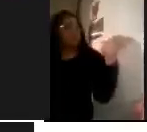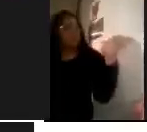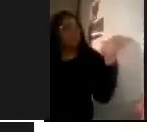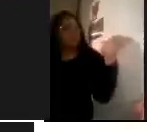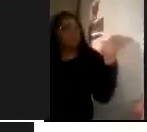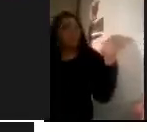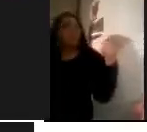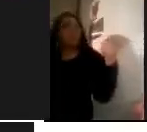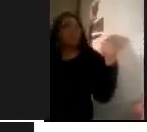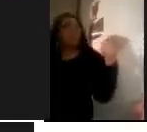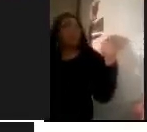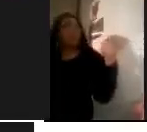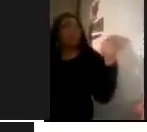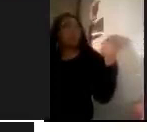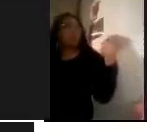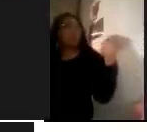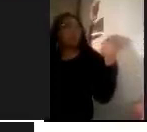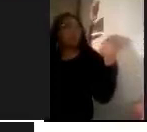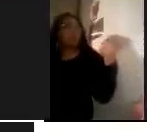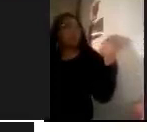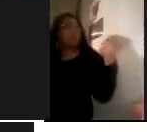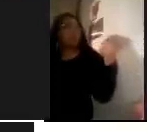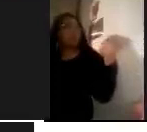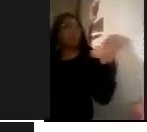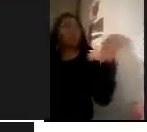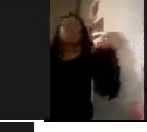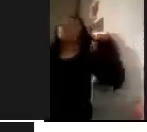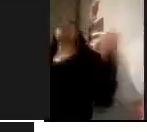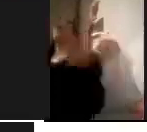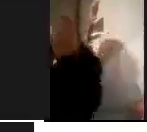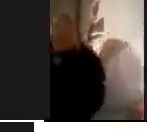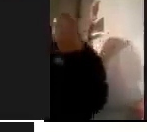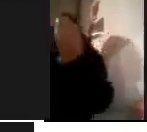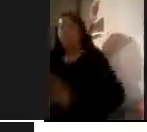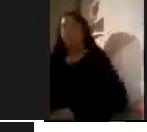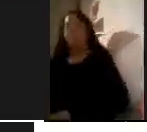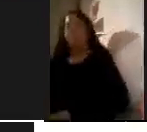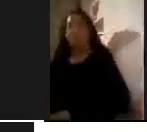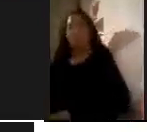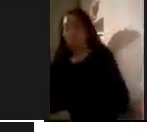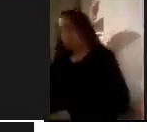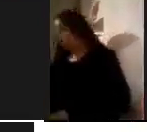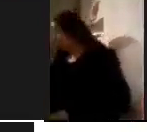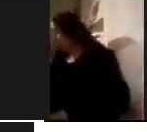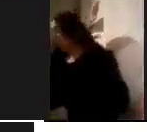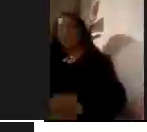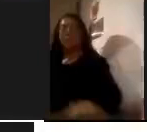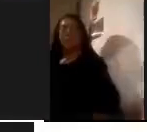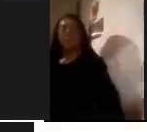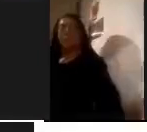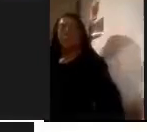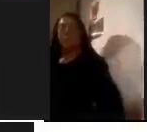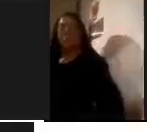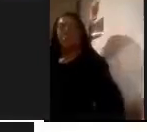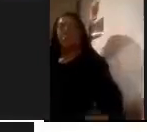nem perceber. E é por isso que é importante ter um horário certinho, a prescrição da nutricionista, do médico, para